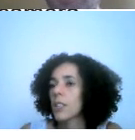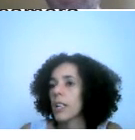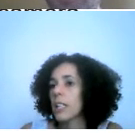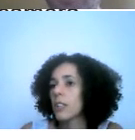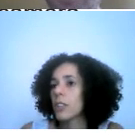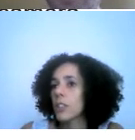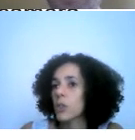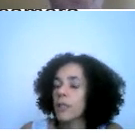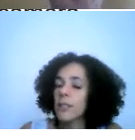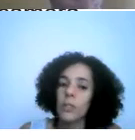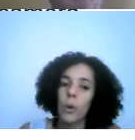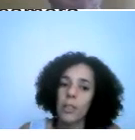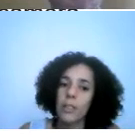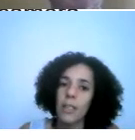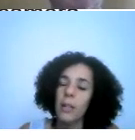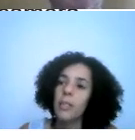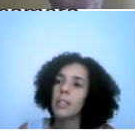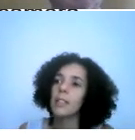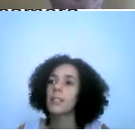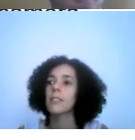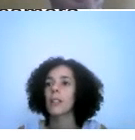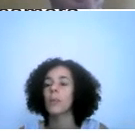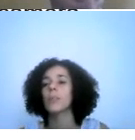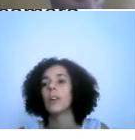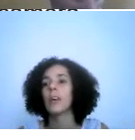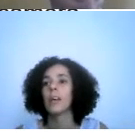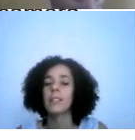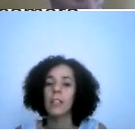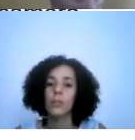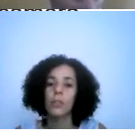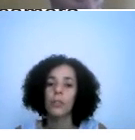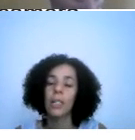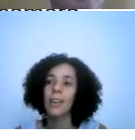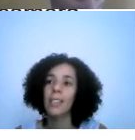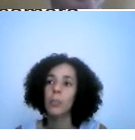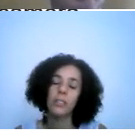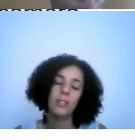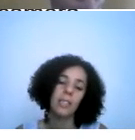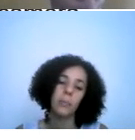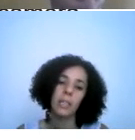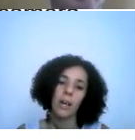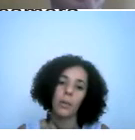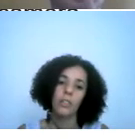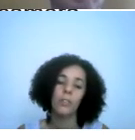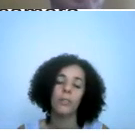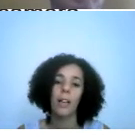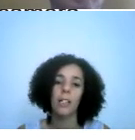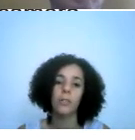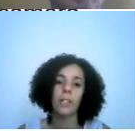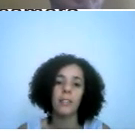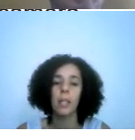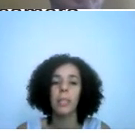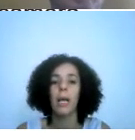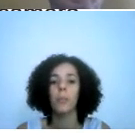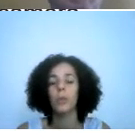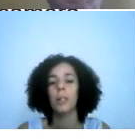Entre as características dessas espécies exóticas, a maioria, né, são seres vivos que têm grande plasticidade ambiental, que a gente fala que eles